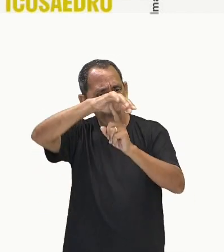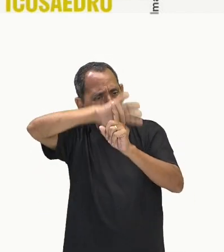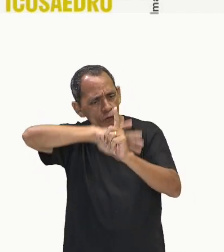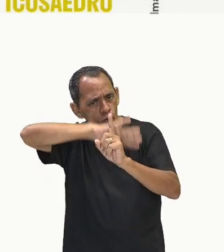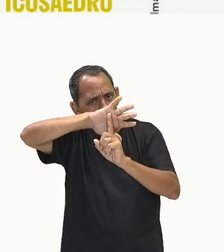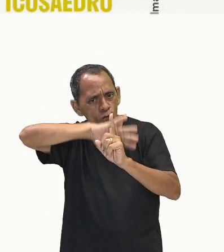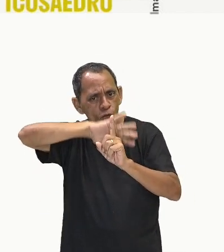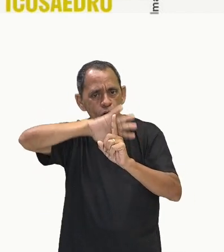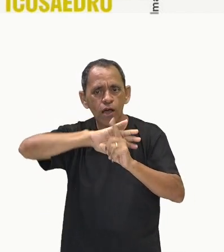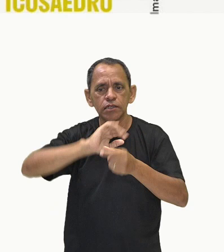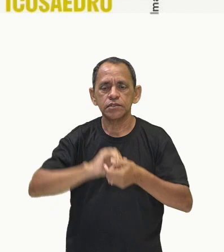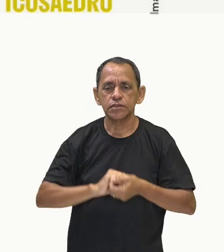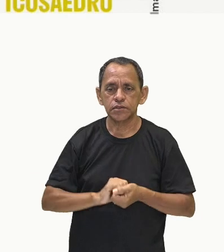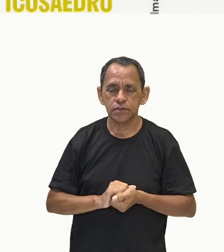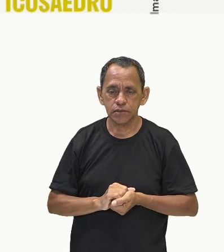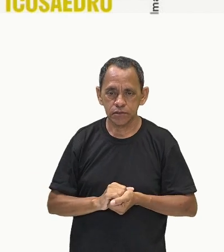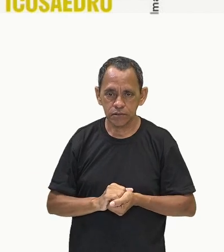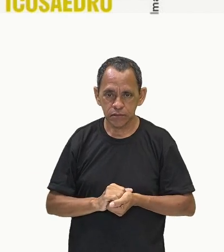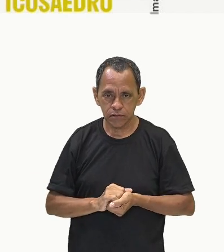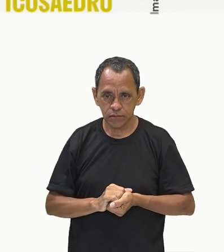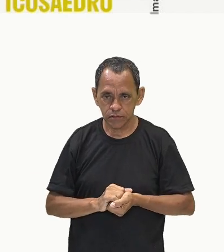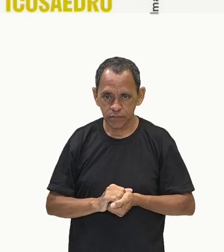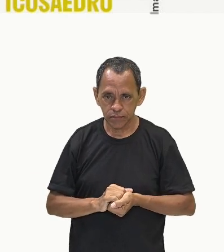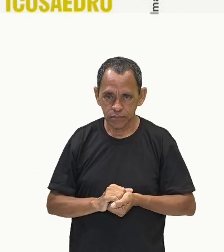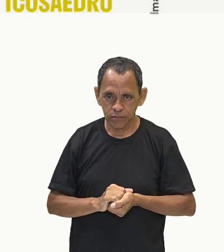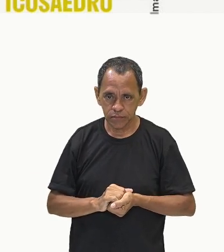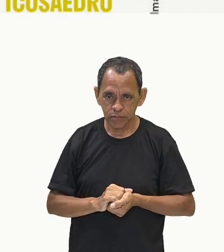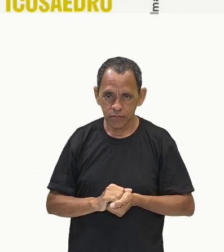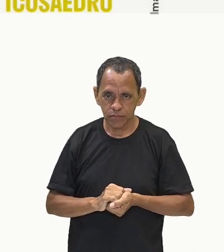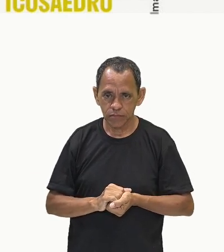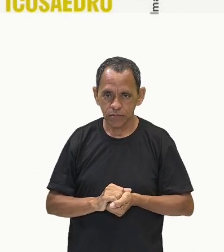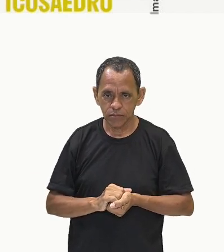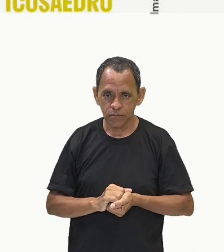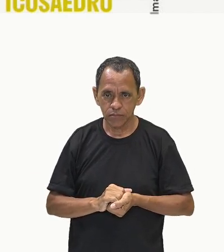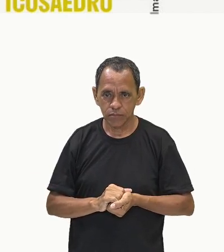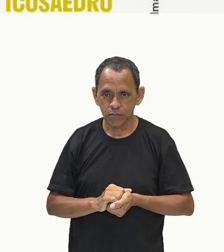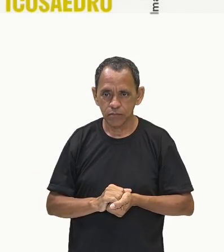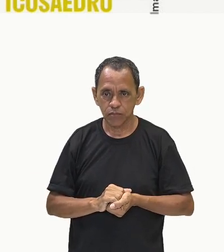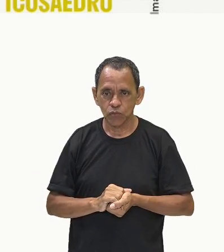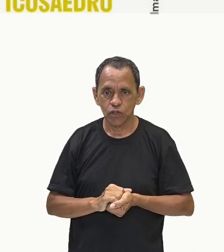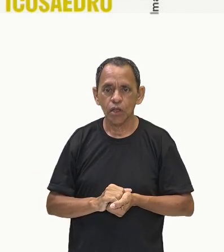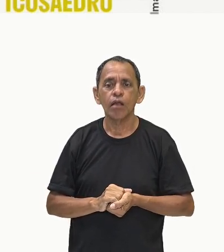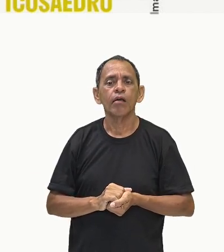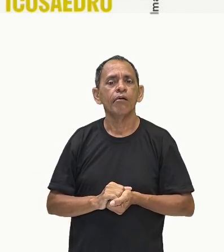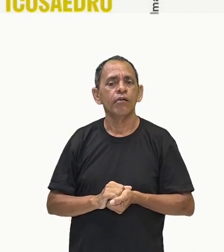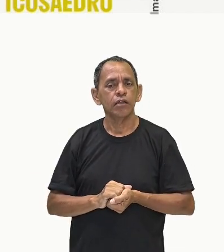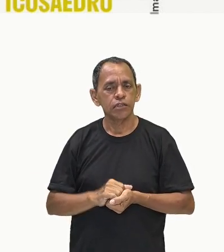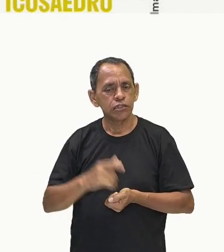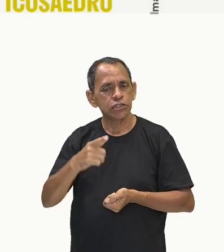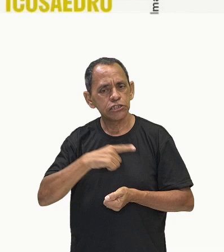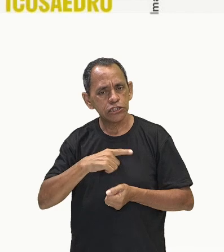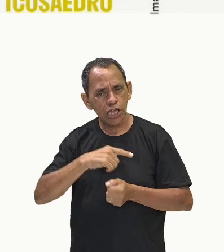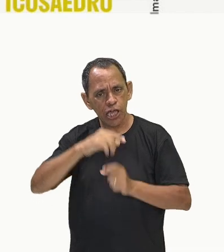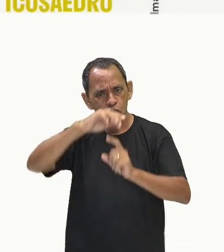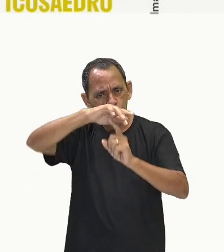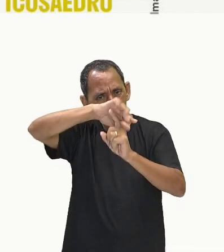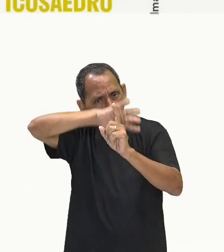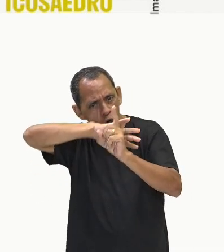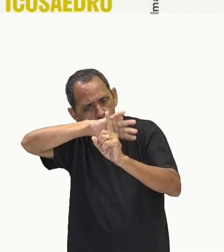O dodecaedro é formado por faces pentagonais, certo?